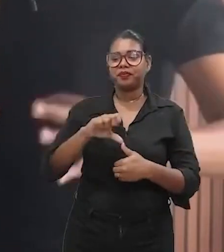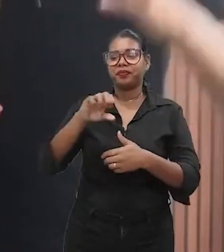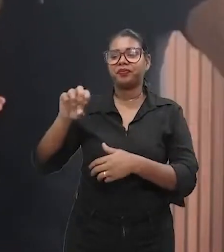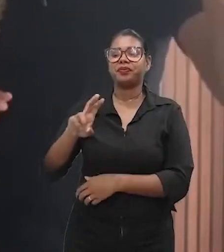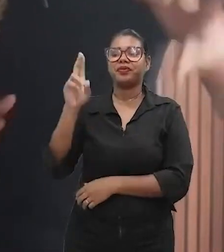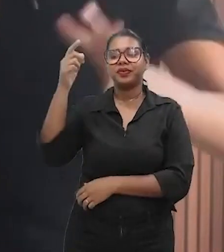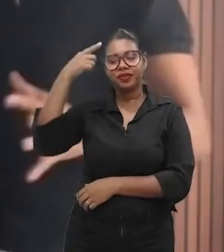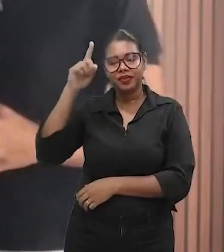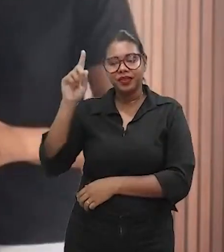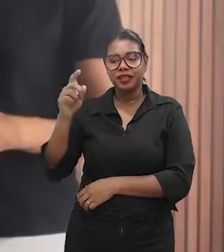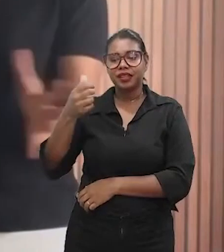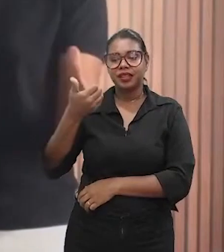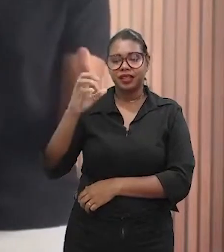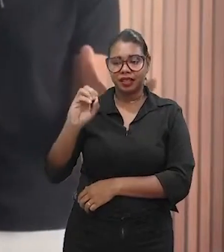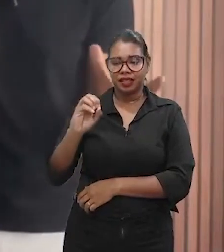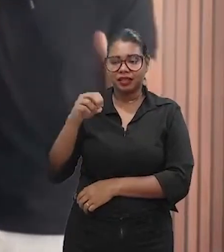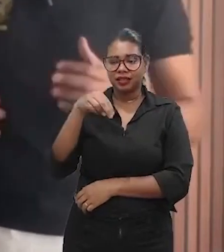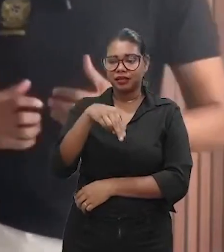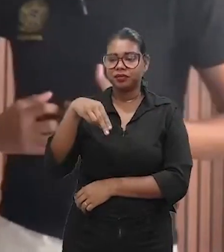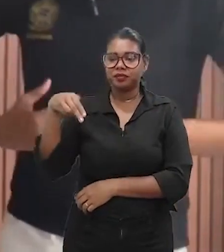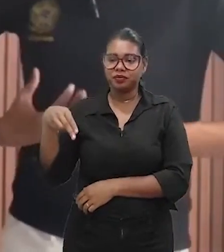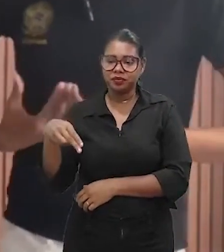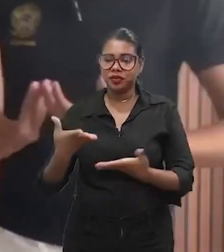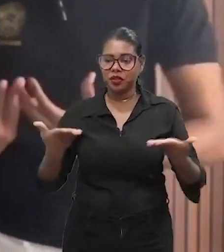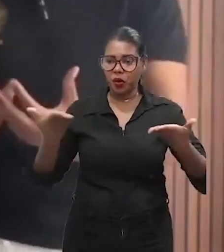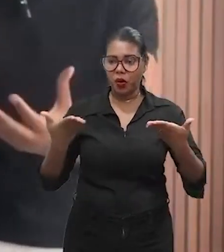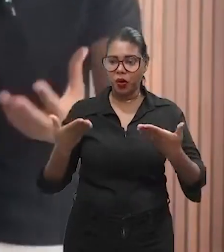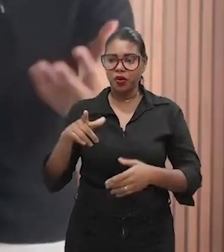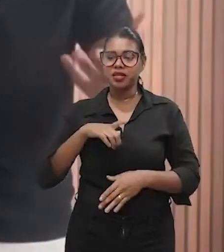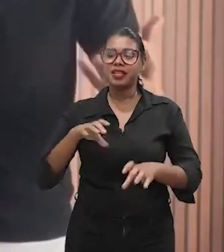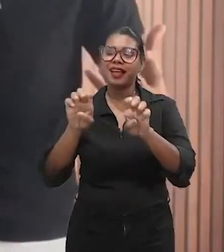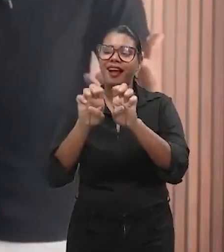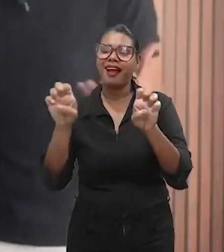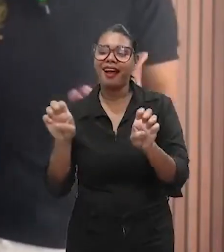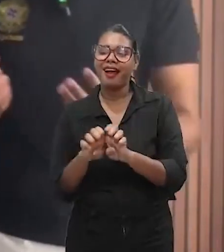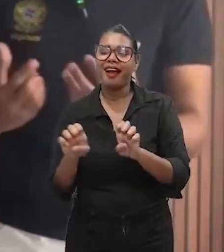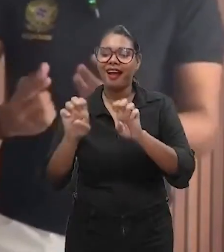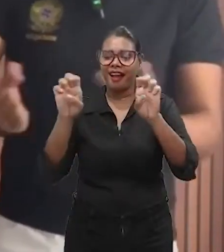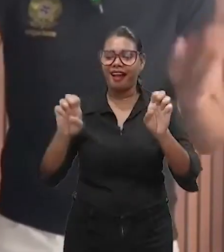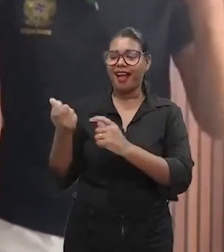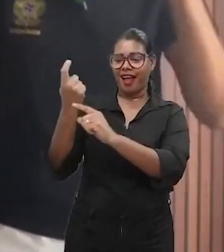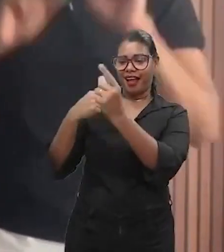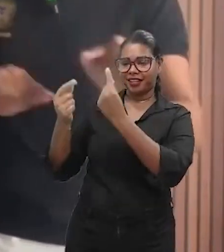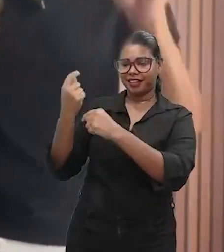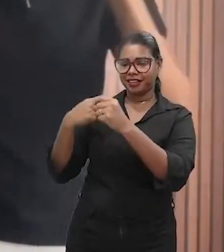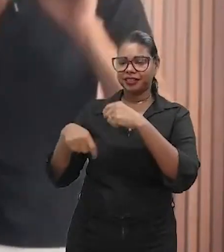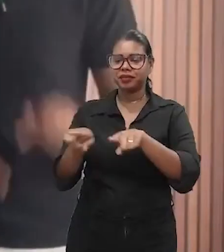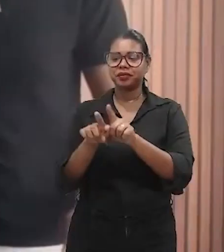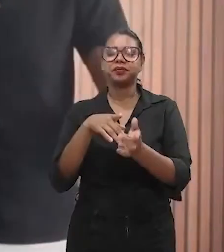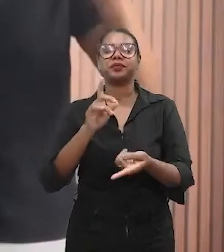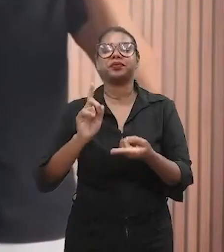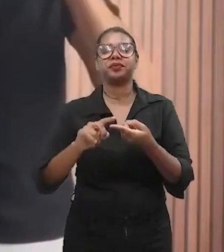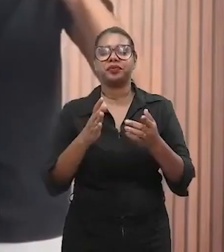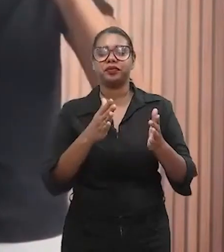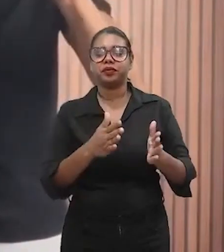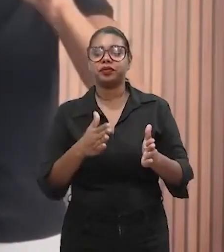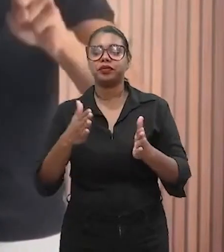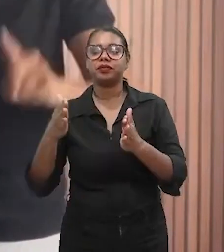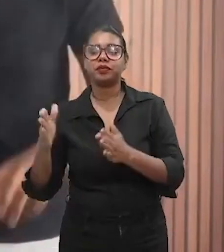dia? 10 de novembro. Então, nós temos aí uma estrutura administrativa também, ainda no